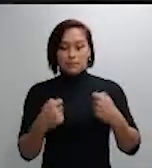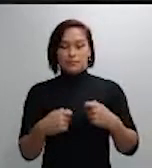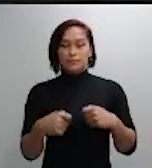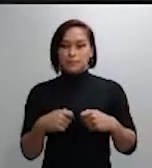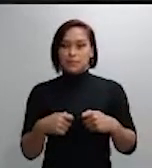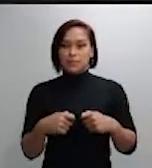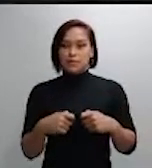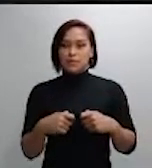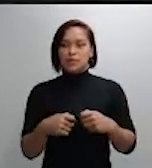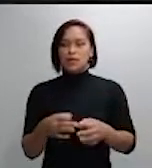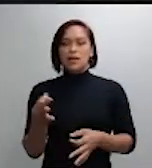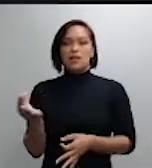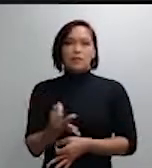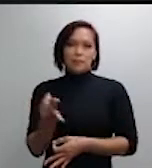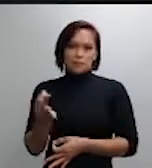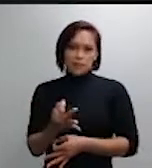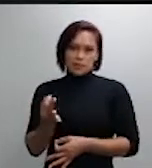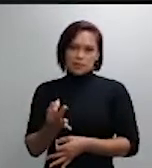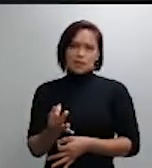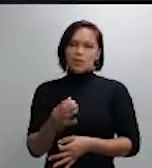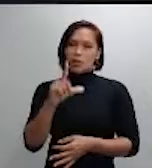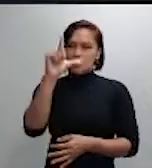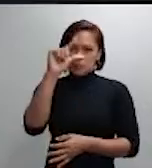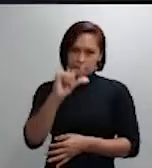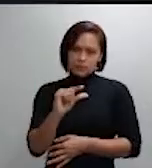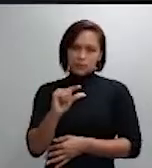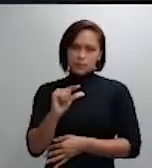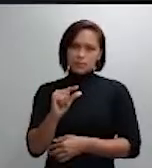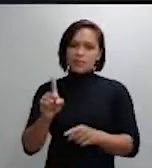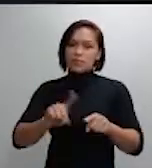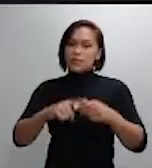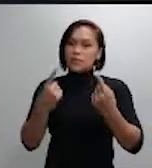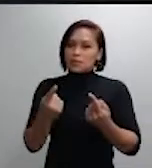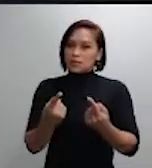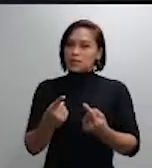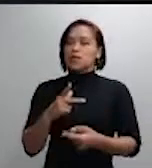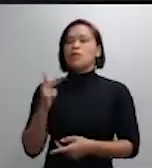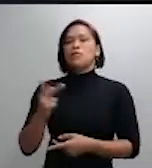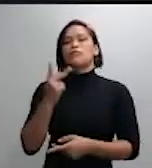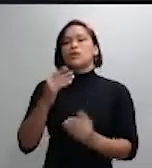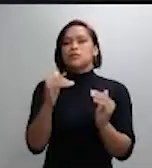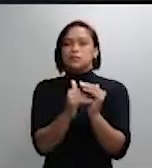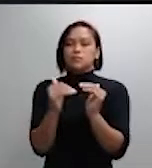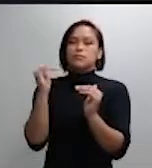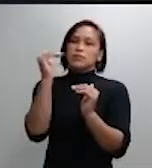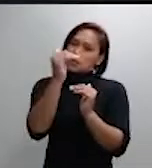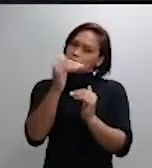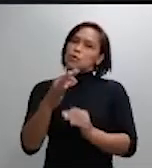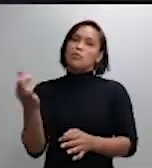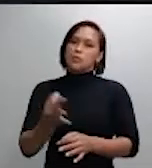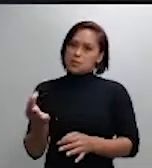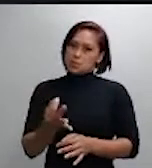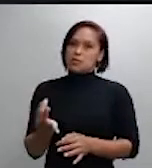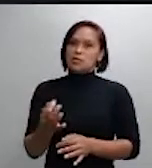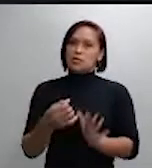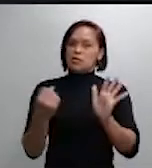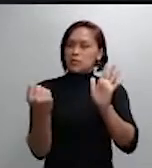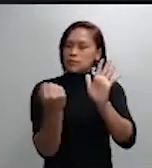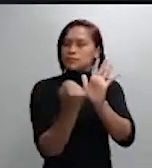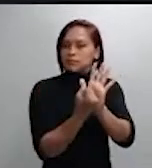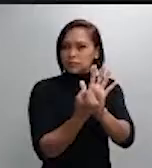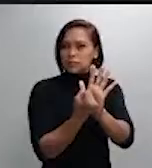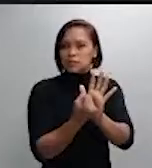o percentual fosse menor. Então, nas causas de valores elevados, o percentual fora fixado